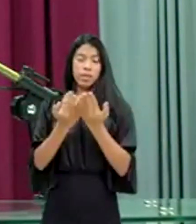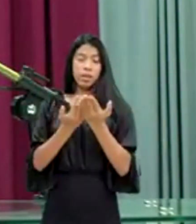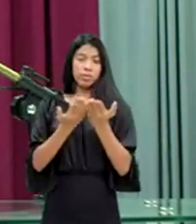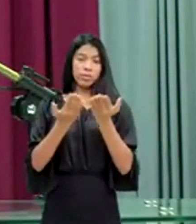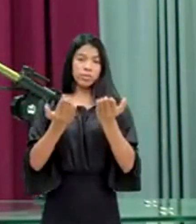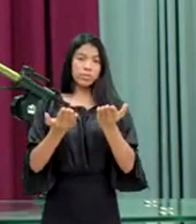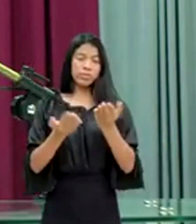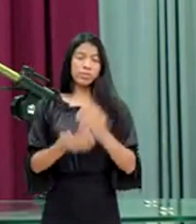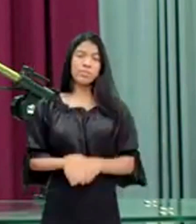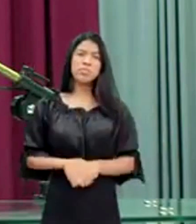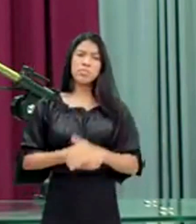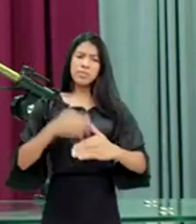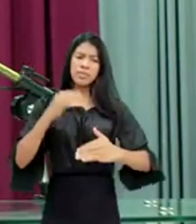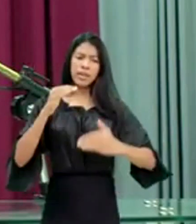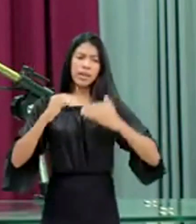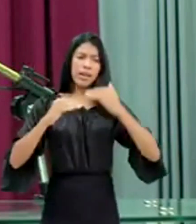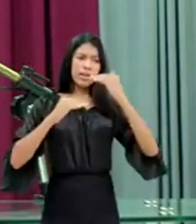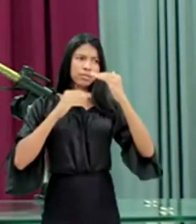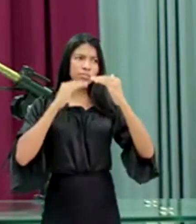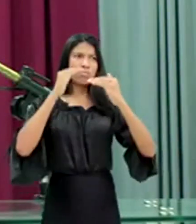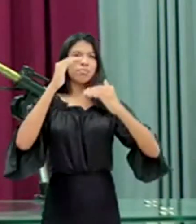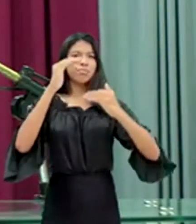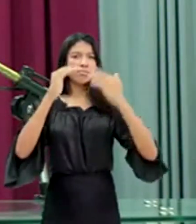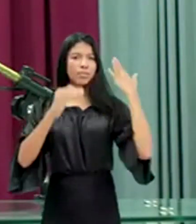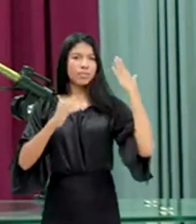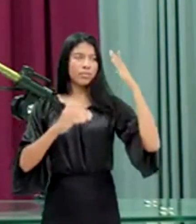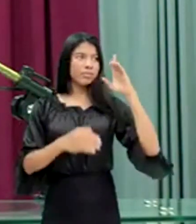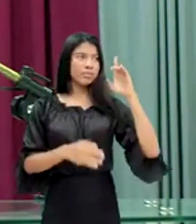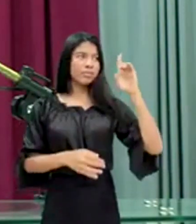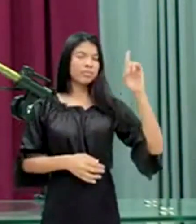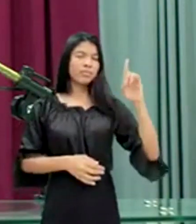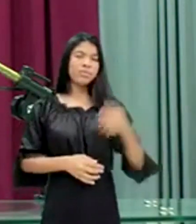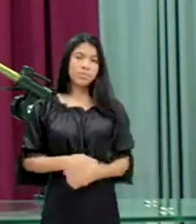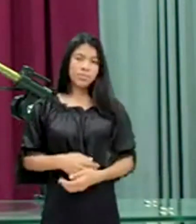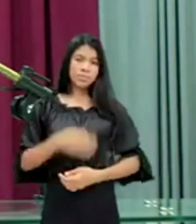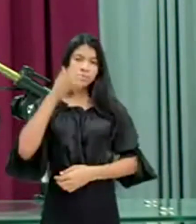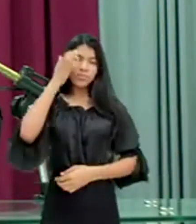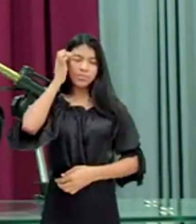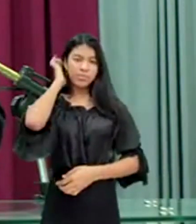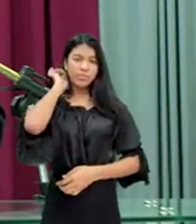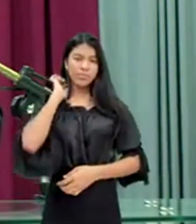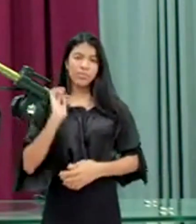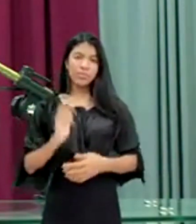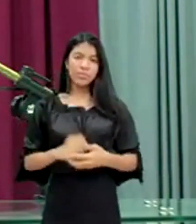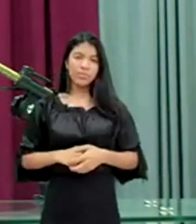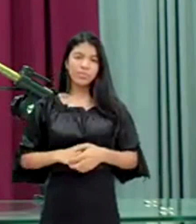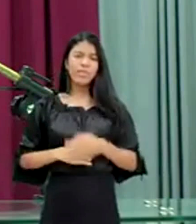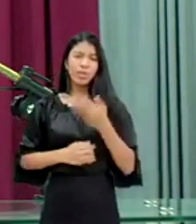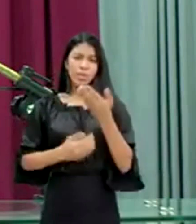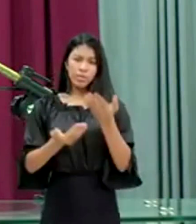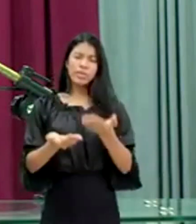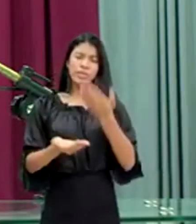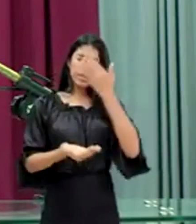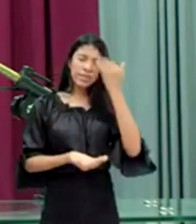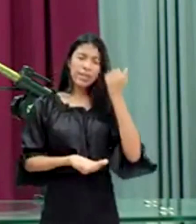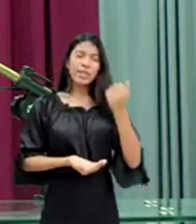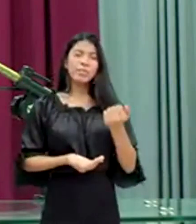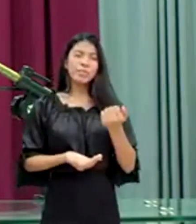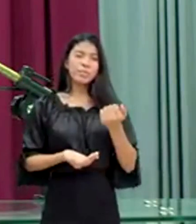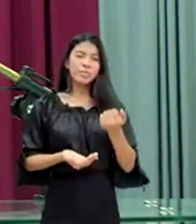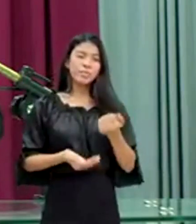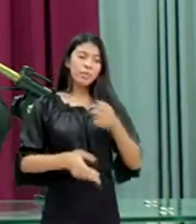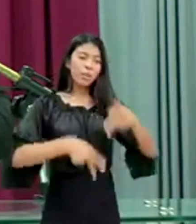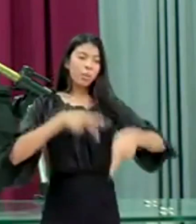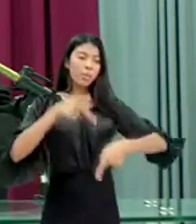vão prosperar diante do Senhor. E aí você sabe, quando eles entraram na terra,